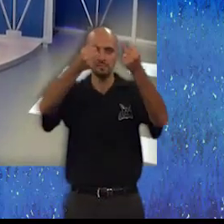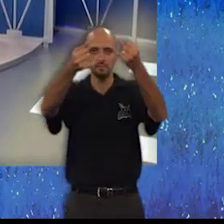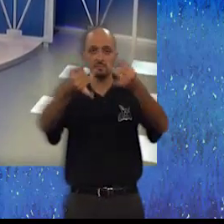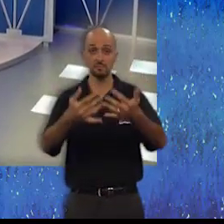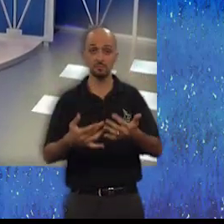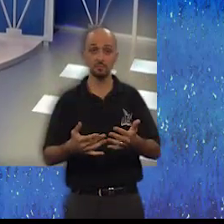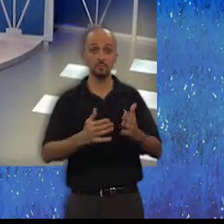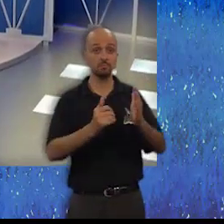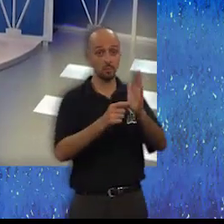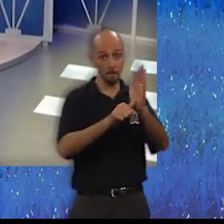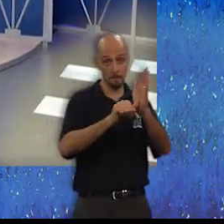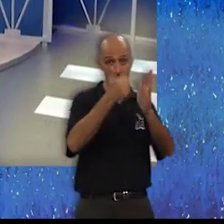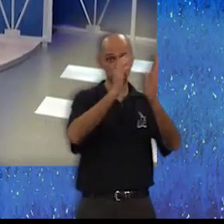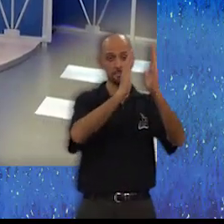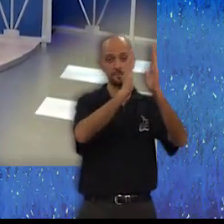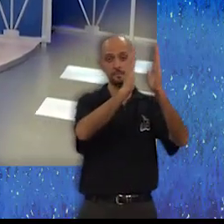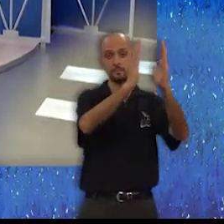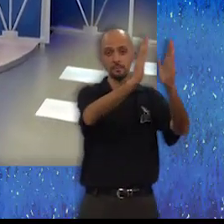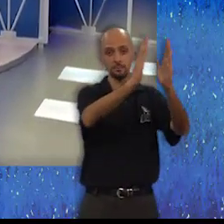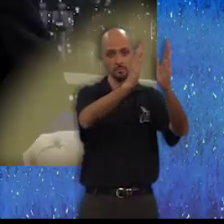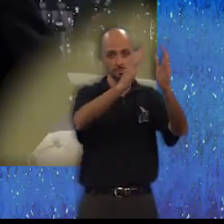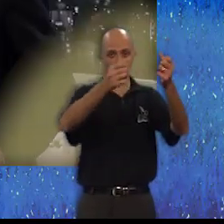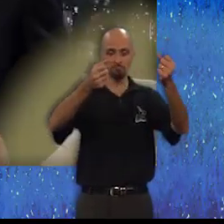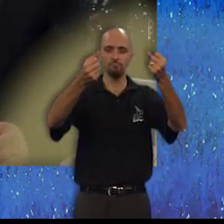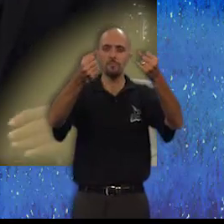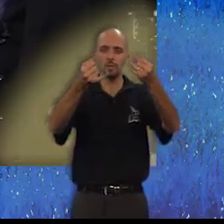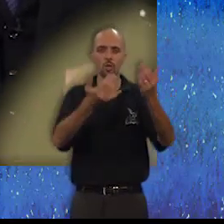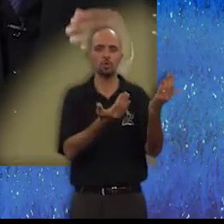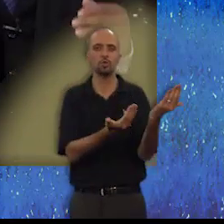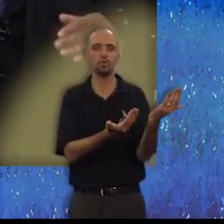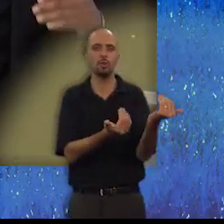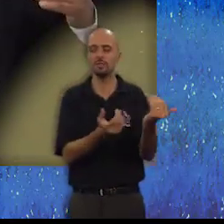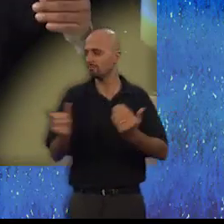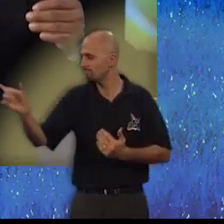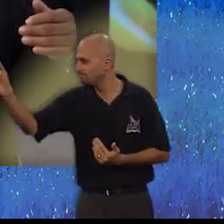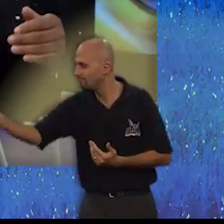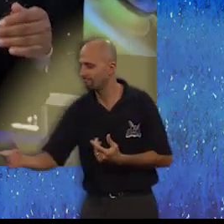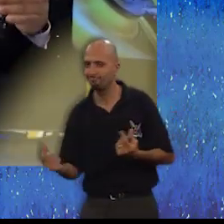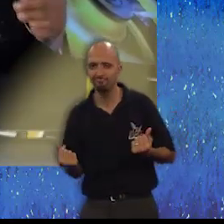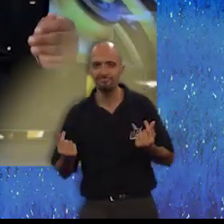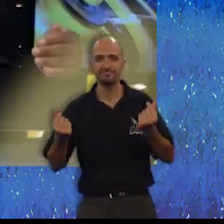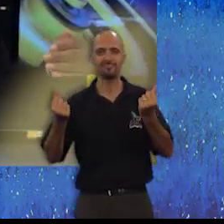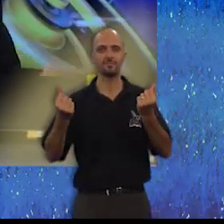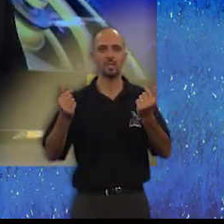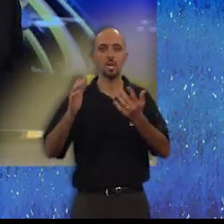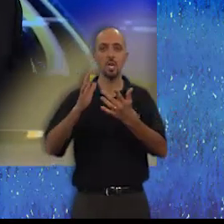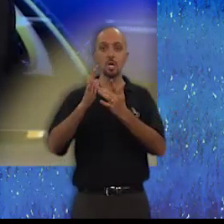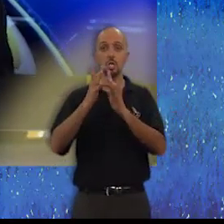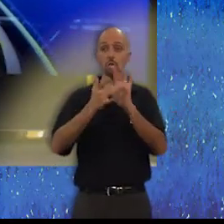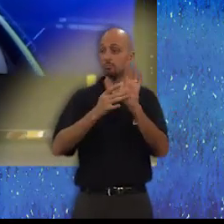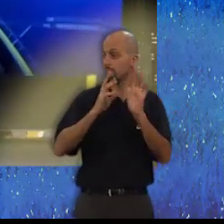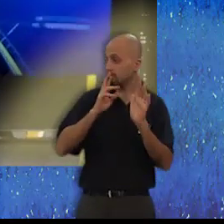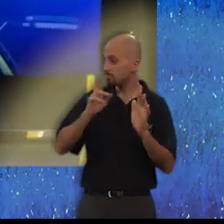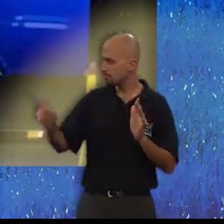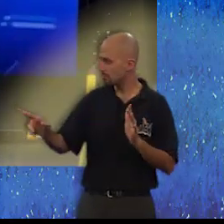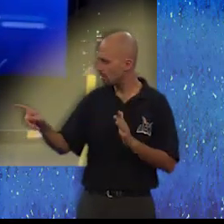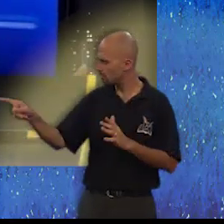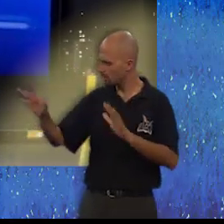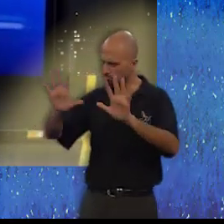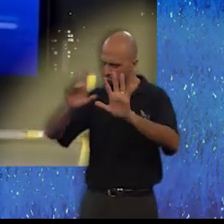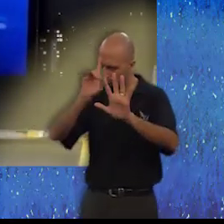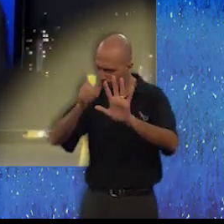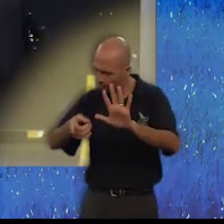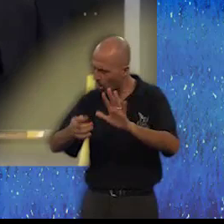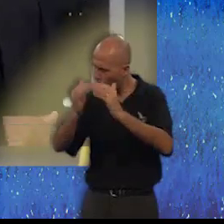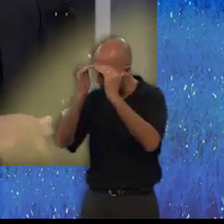bloco nós falamos sobre o jovem rico. Quando Jesus respondeu a ele, guarda os mandamentos, ele falou assim, eu já guardo desde